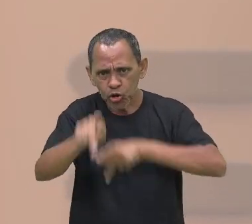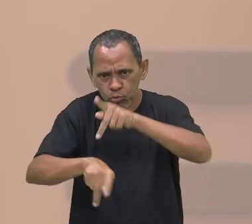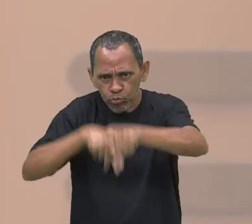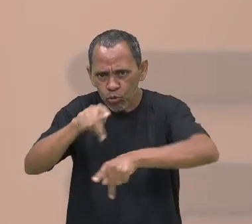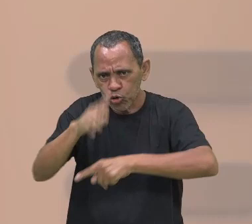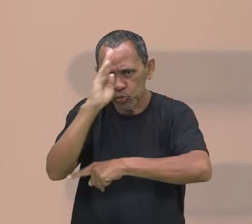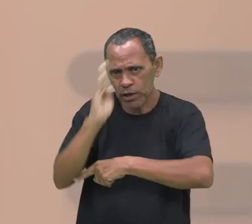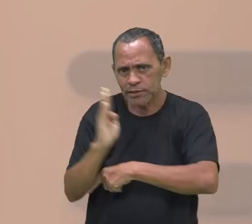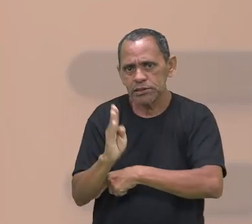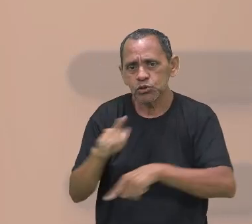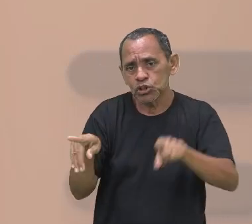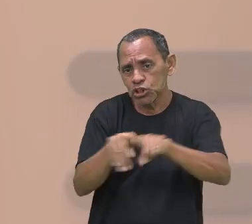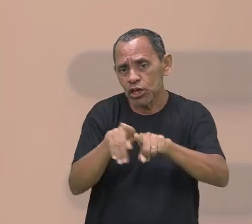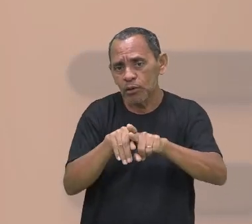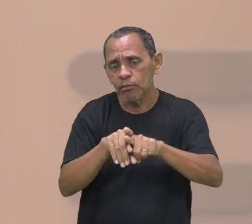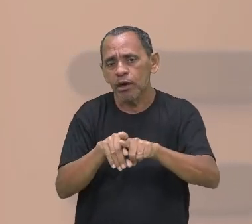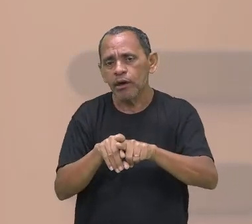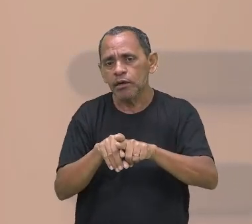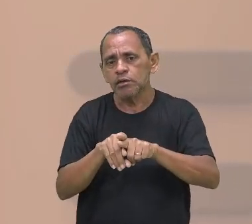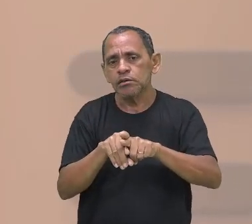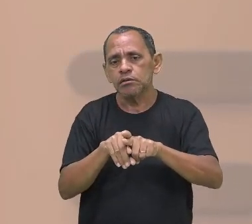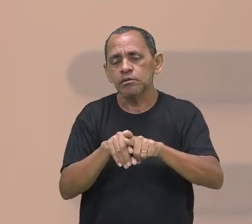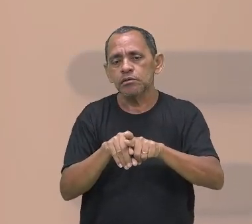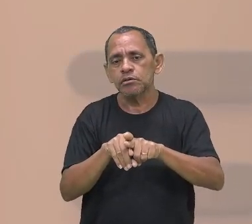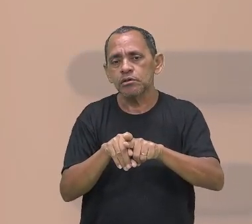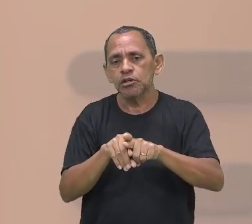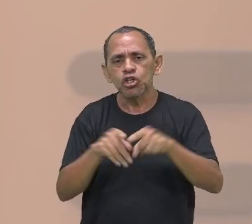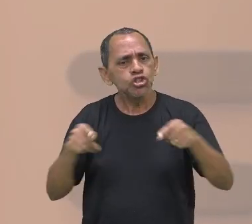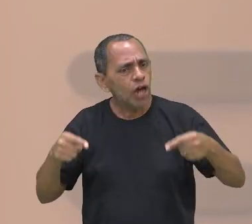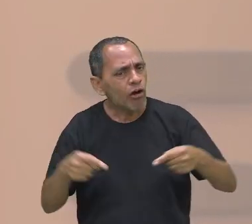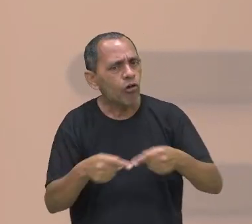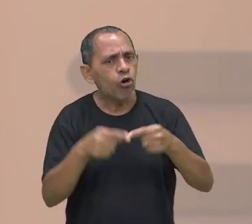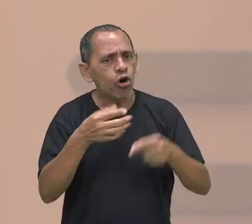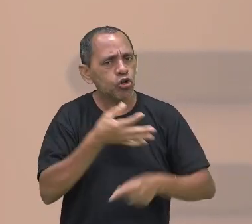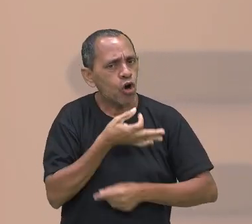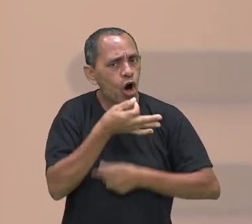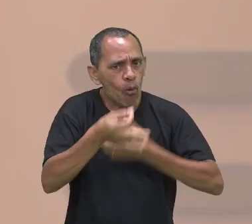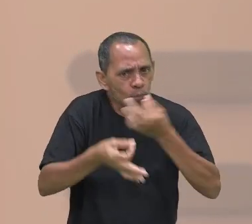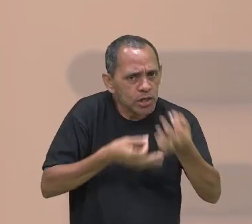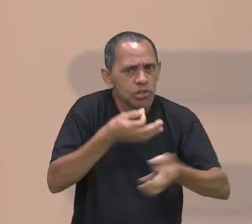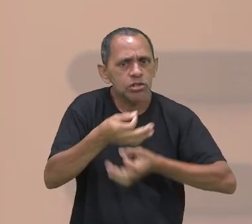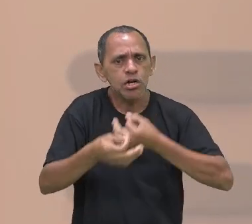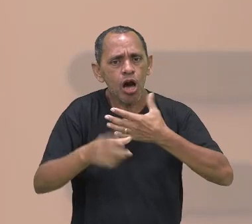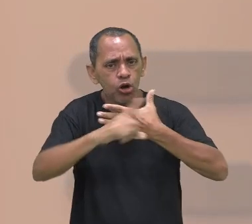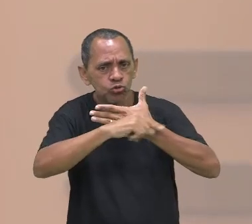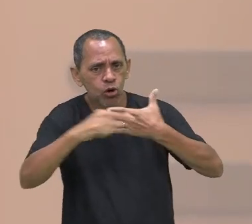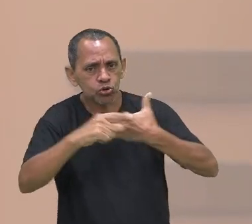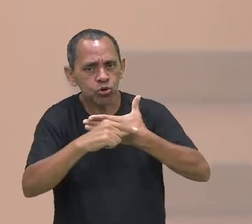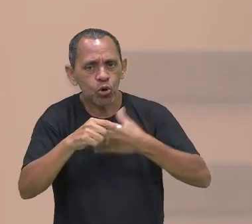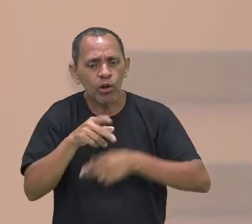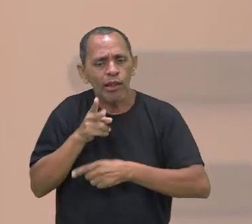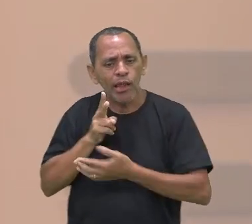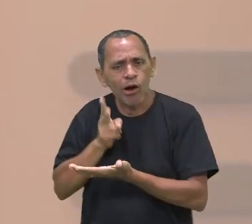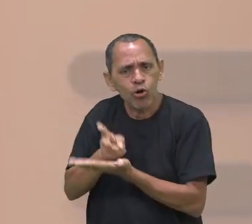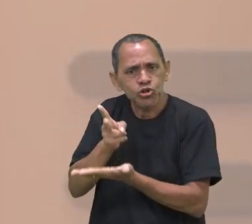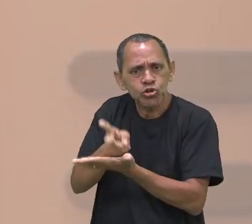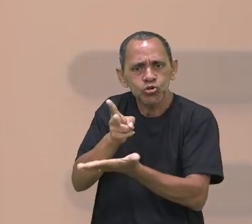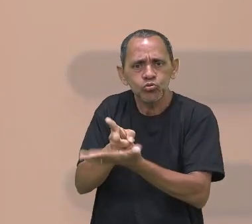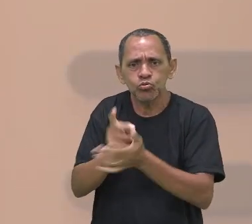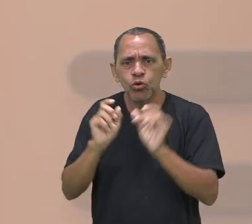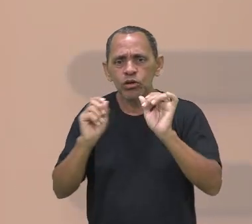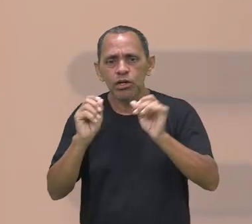também, segundo Caio Prado Júnior, não vai mudar muito. Ela continua sendo aí vista como